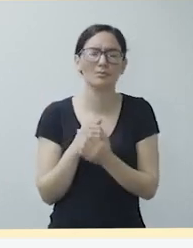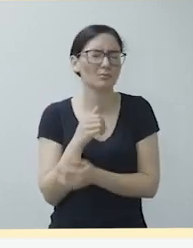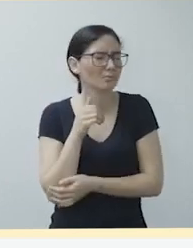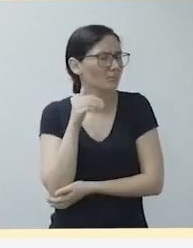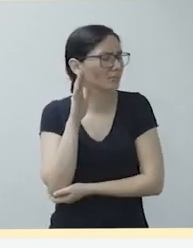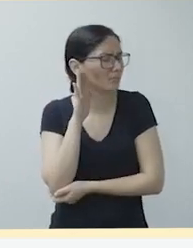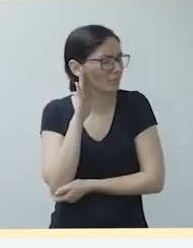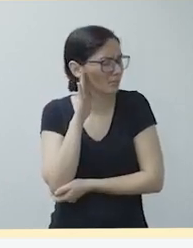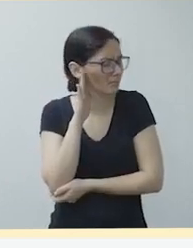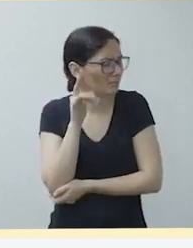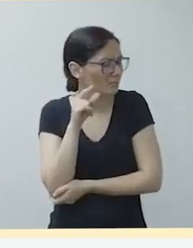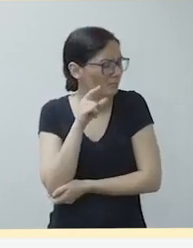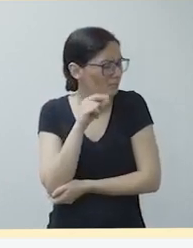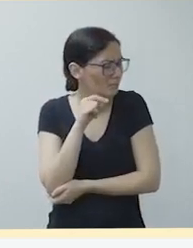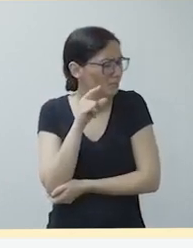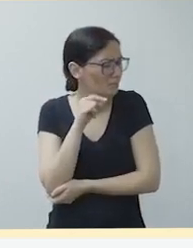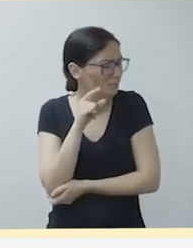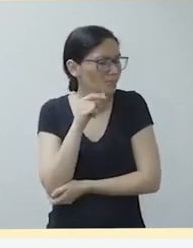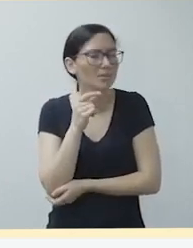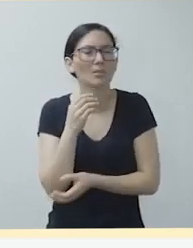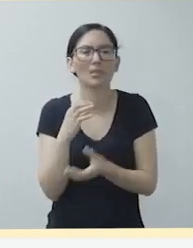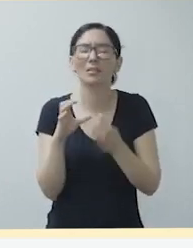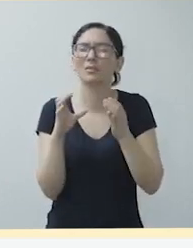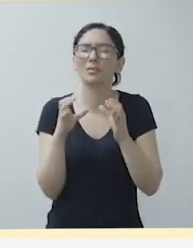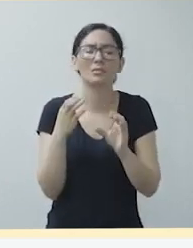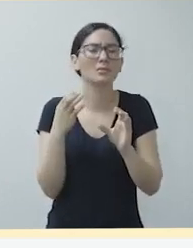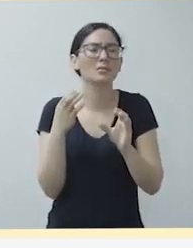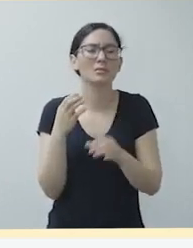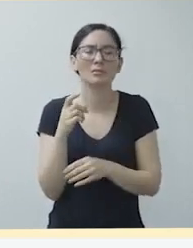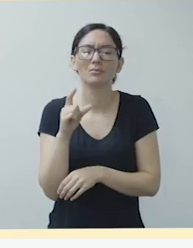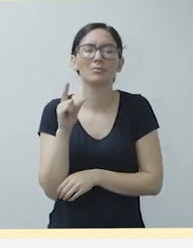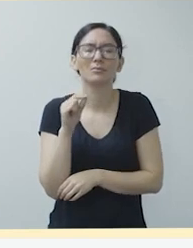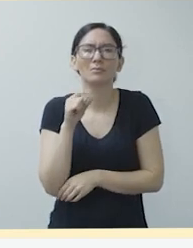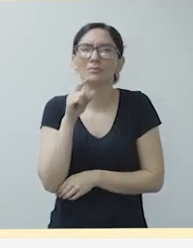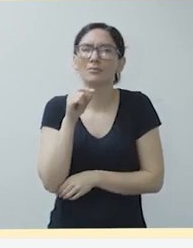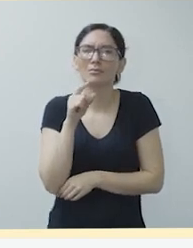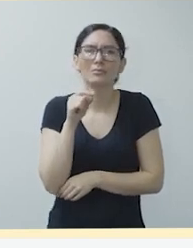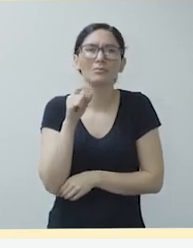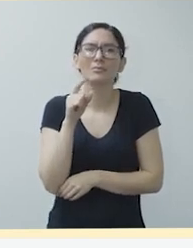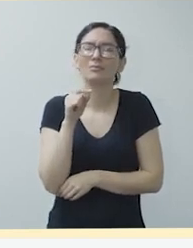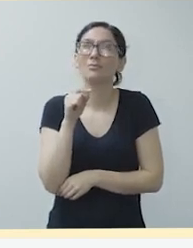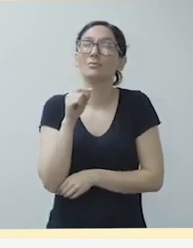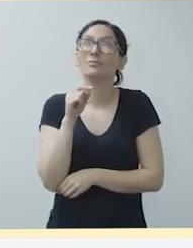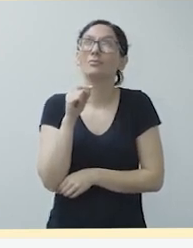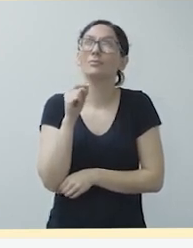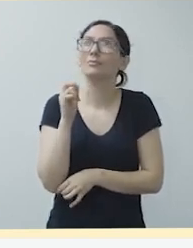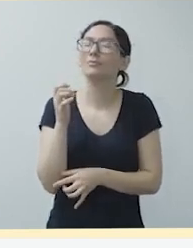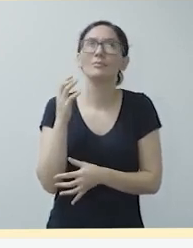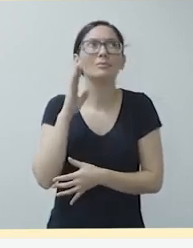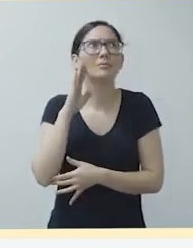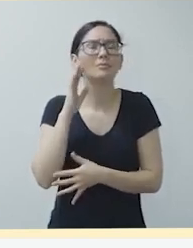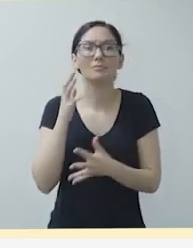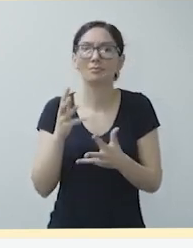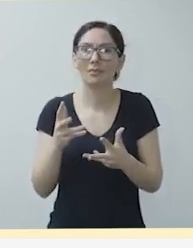o canto daqueles pássaros. Vocês estão ouvindo também?